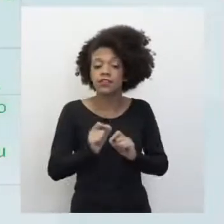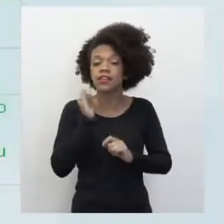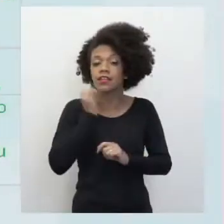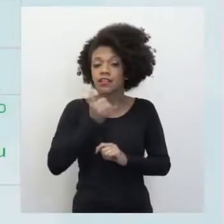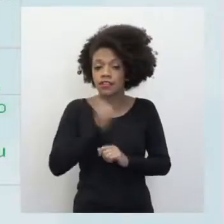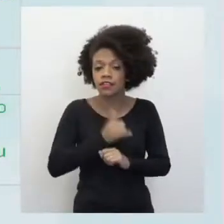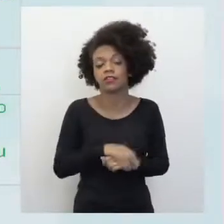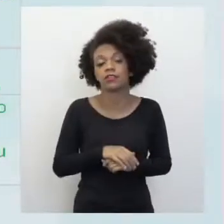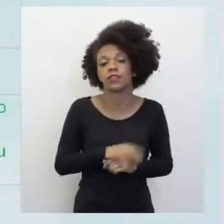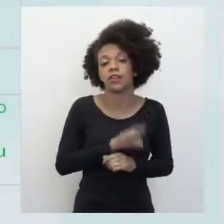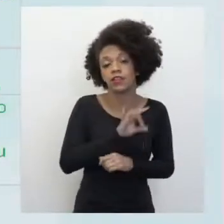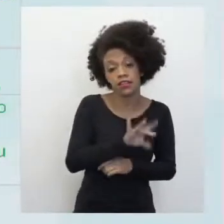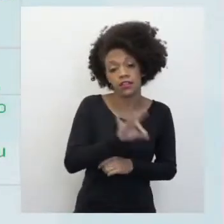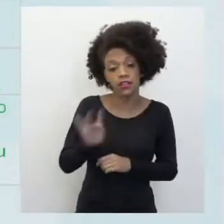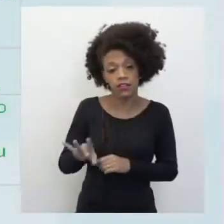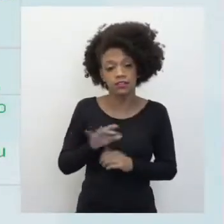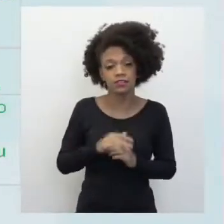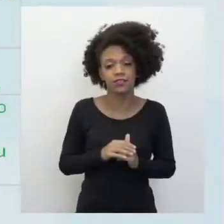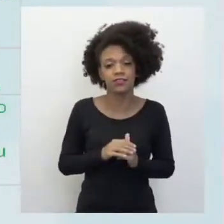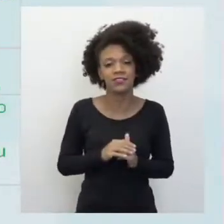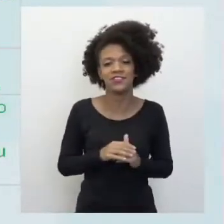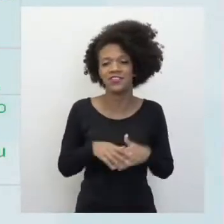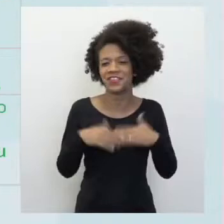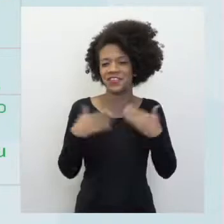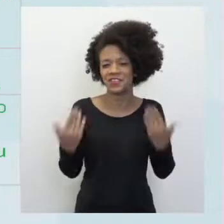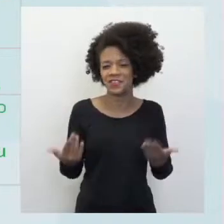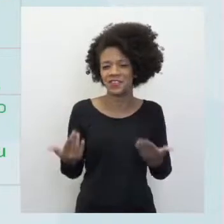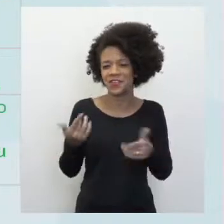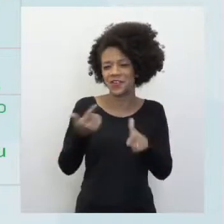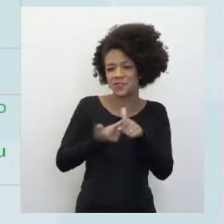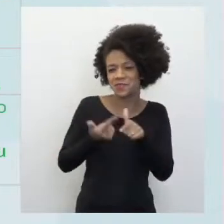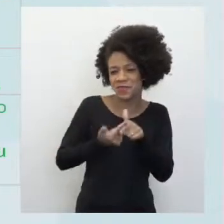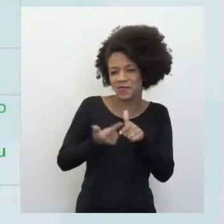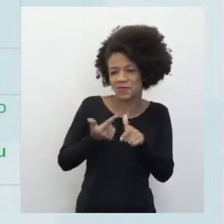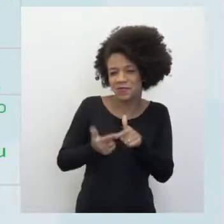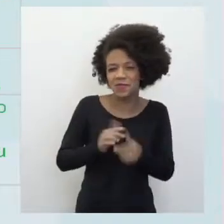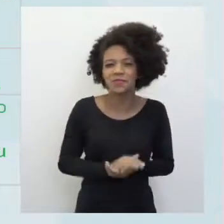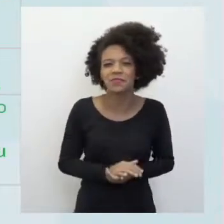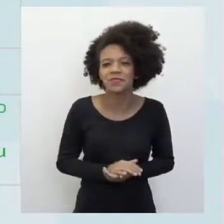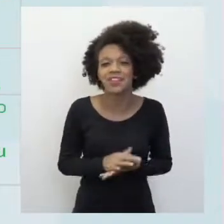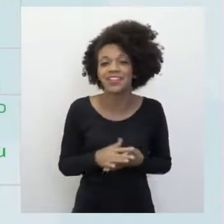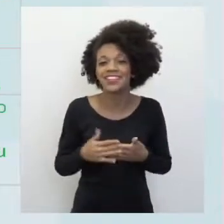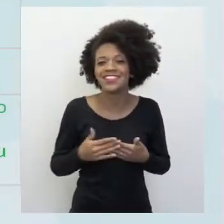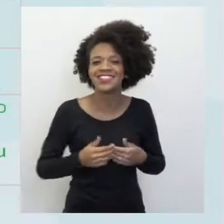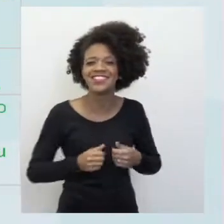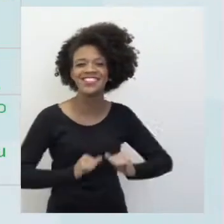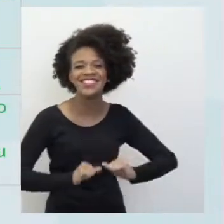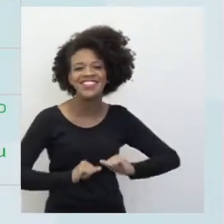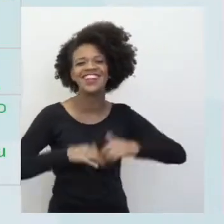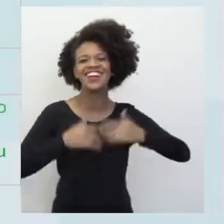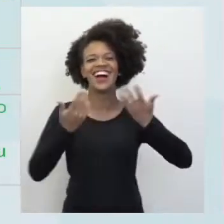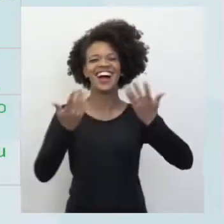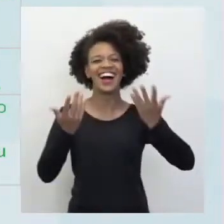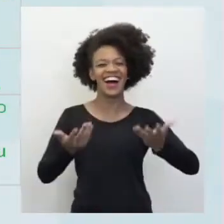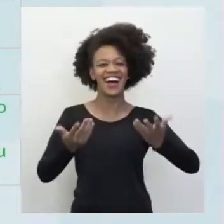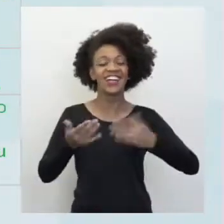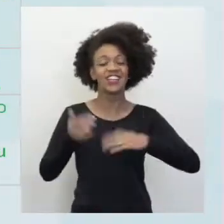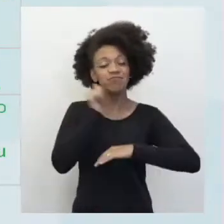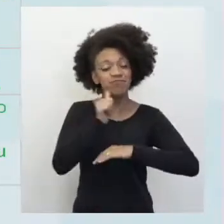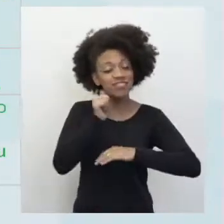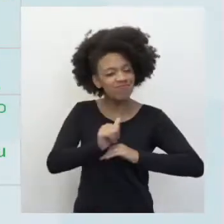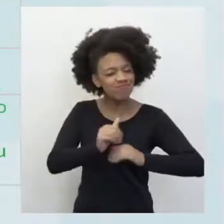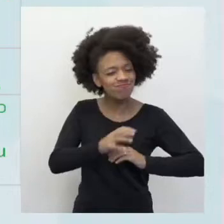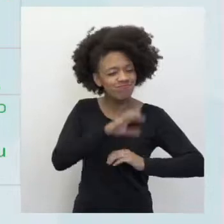Narrador e narrador em cada um, né? Qual é o problema que aparece? Então, nos Segredos da Nossa Casa, a mulher deixa cair cinza no